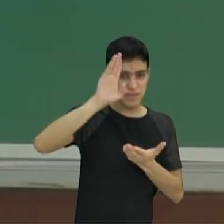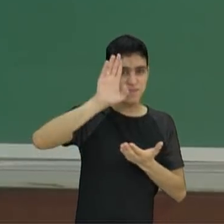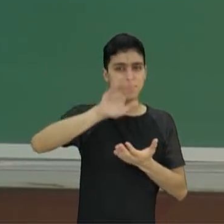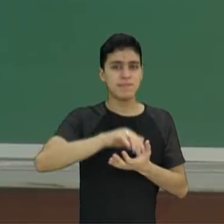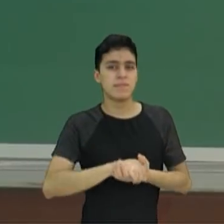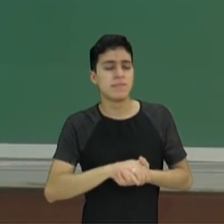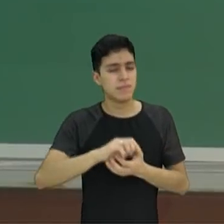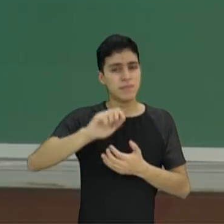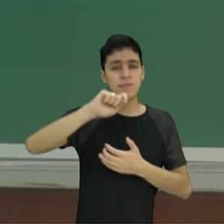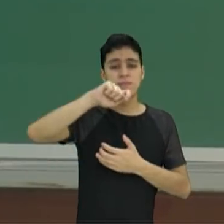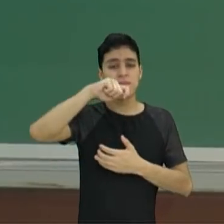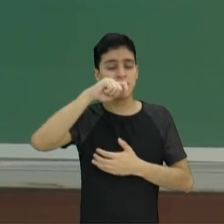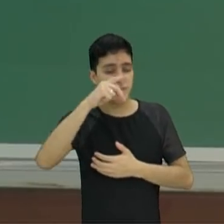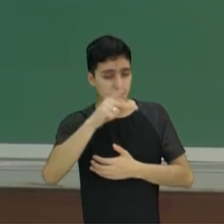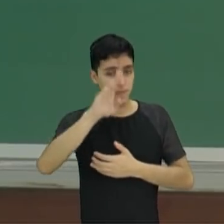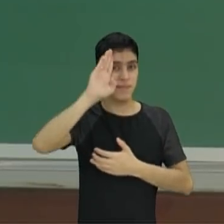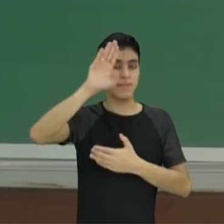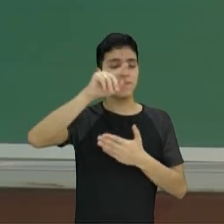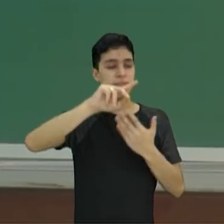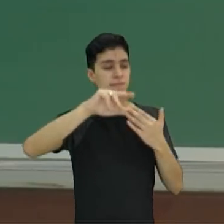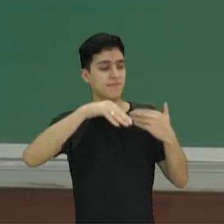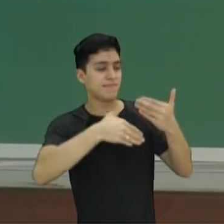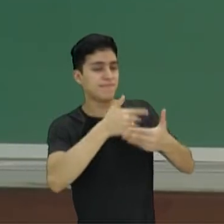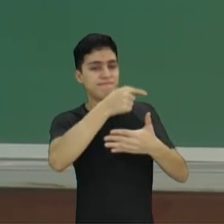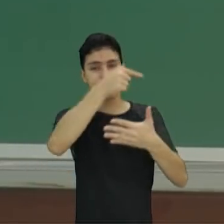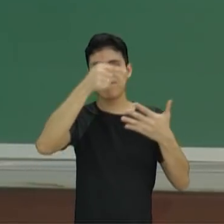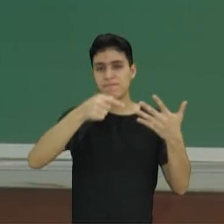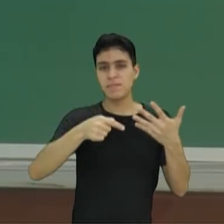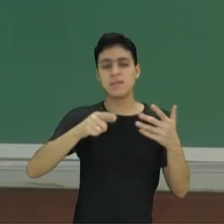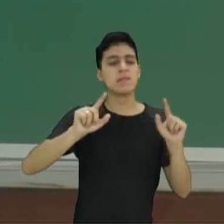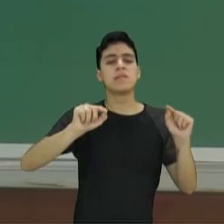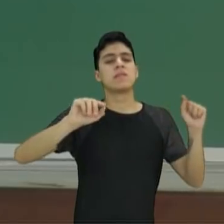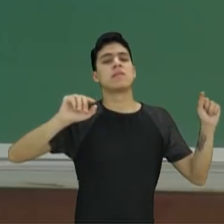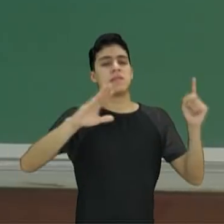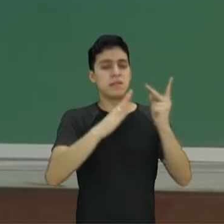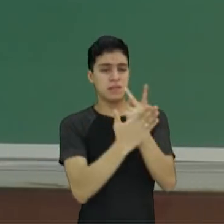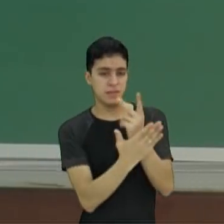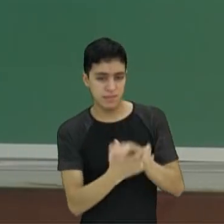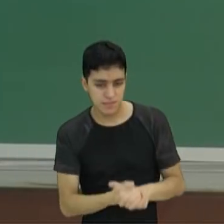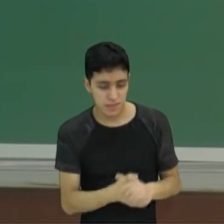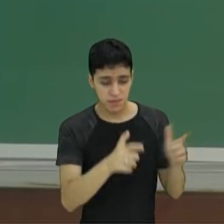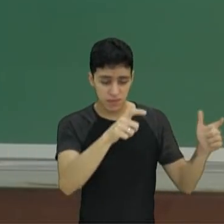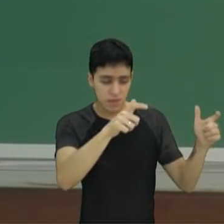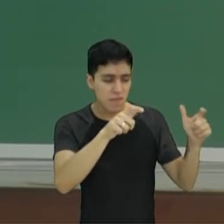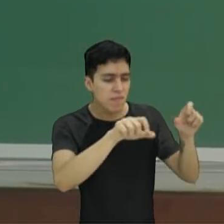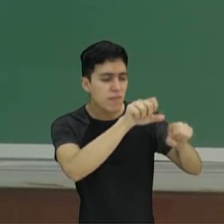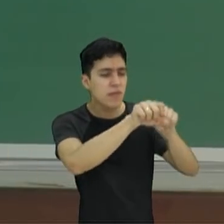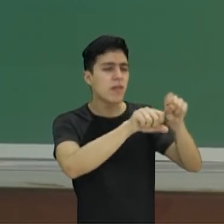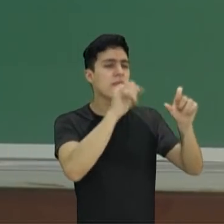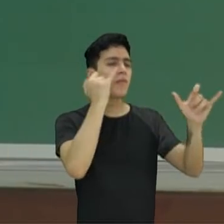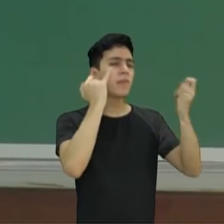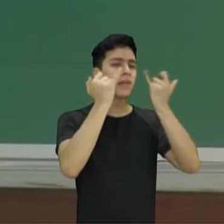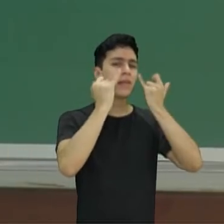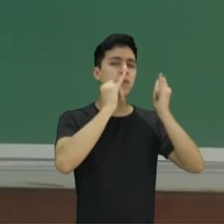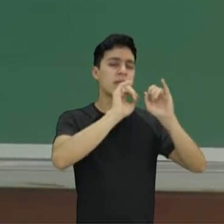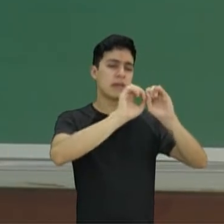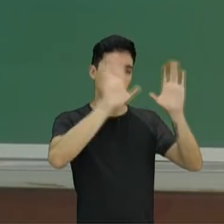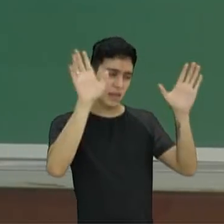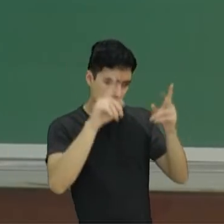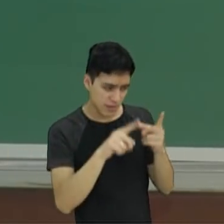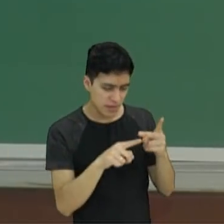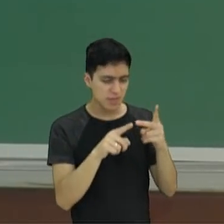suas principais circunstâncias e eventuais decorrências, localizar informações explícitas,